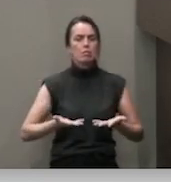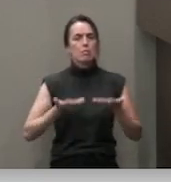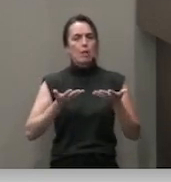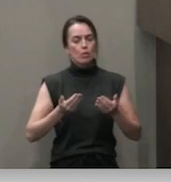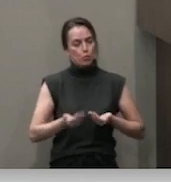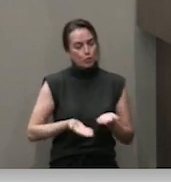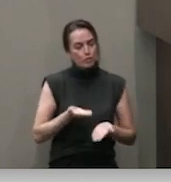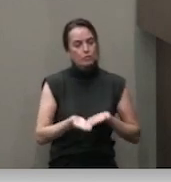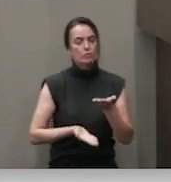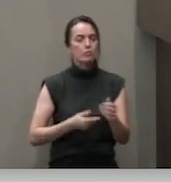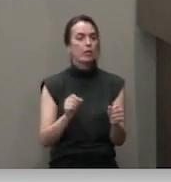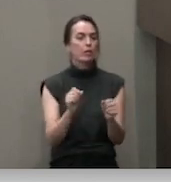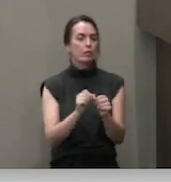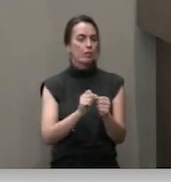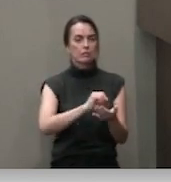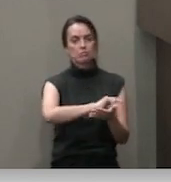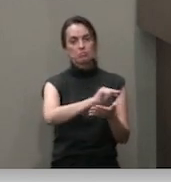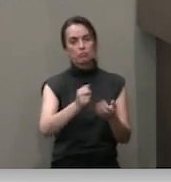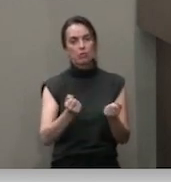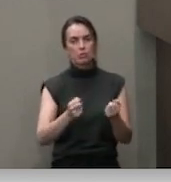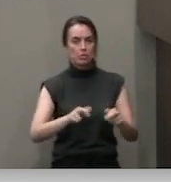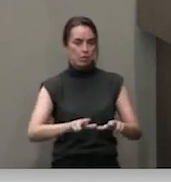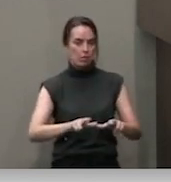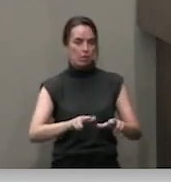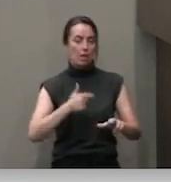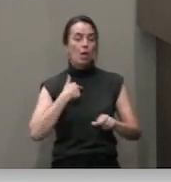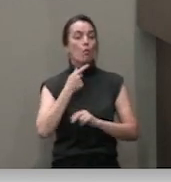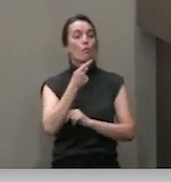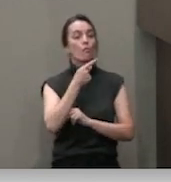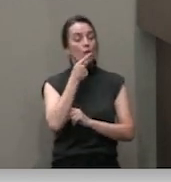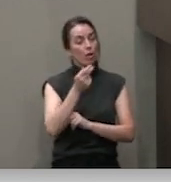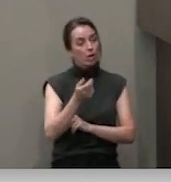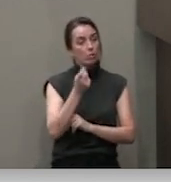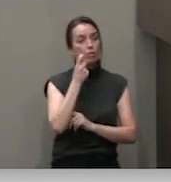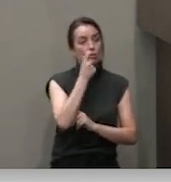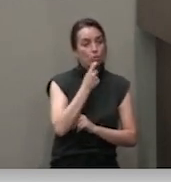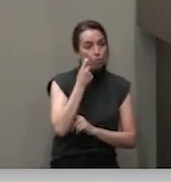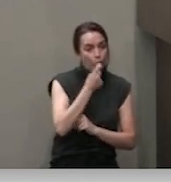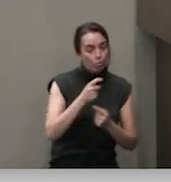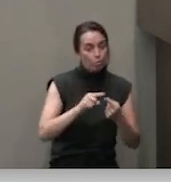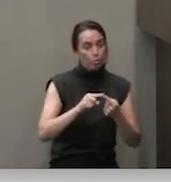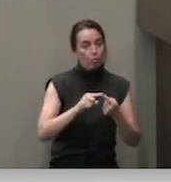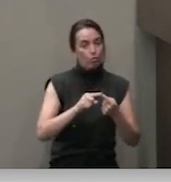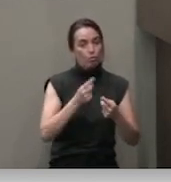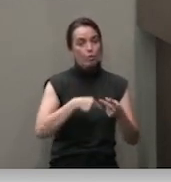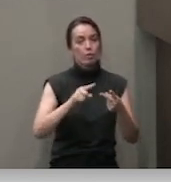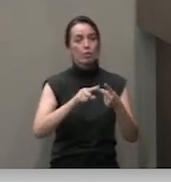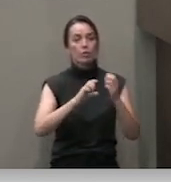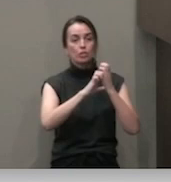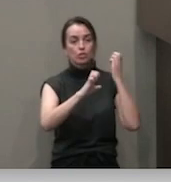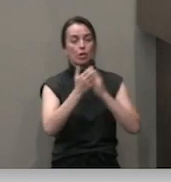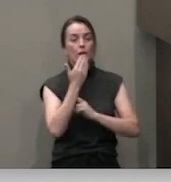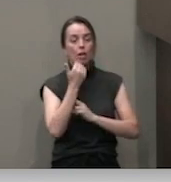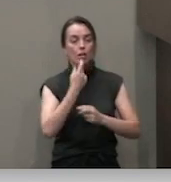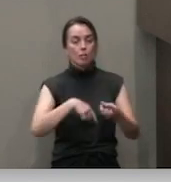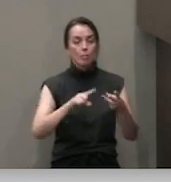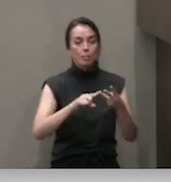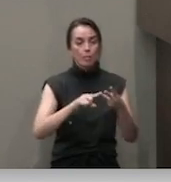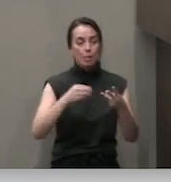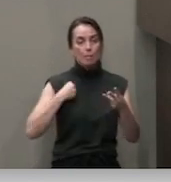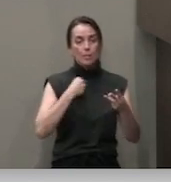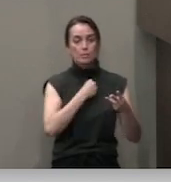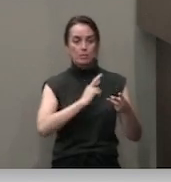nas mais variadas áreas eu estou falando aqui em odontologia estou falando aqui engenharia de alimentos eu estou falando aqui em